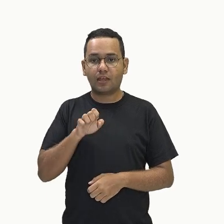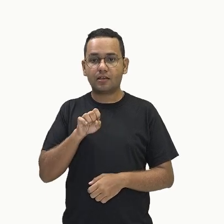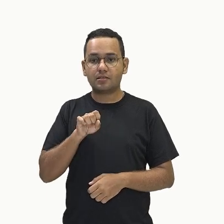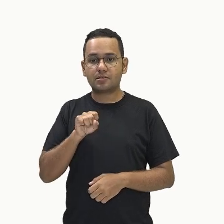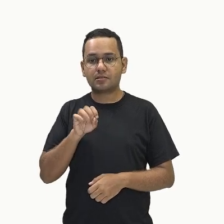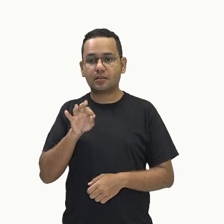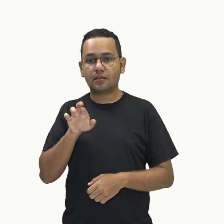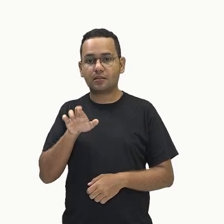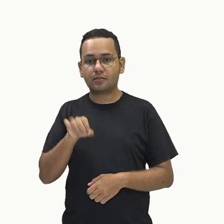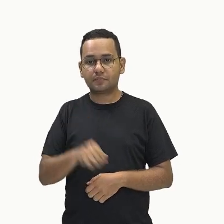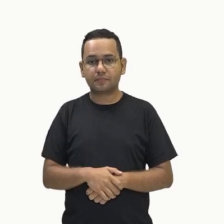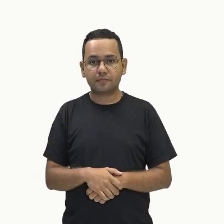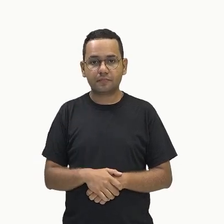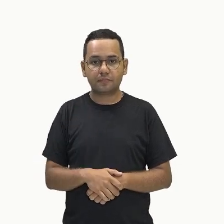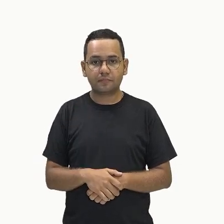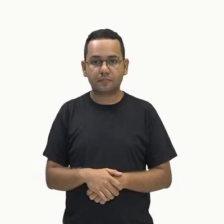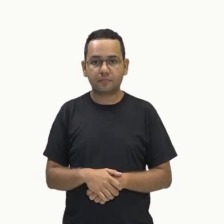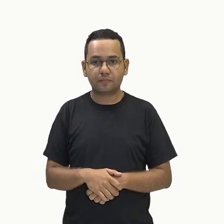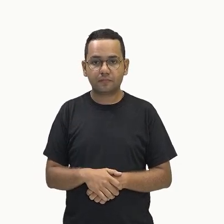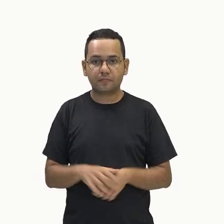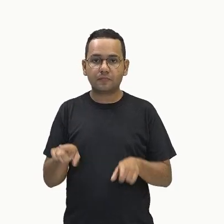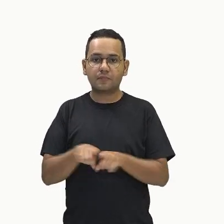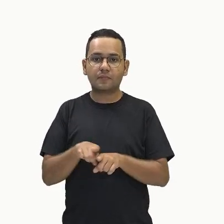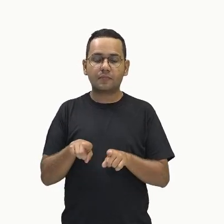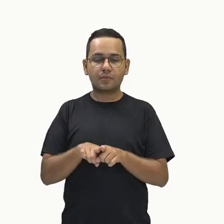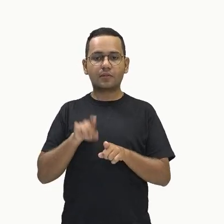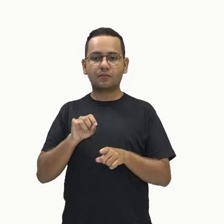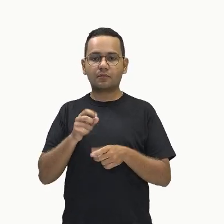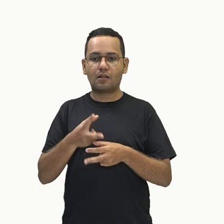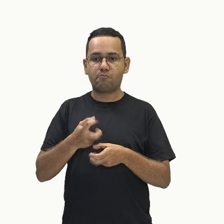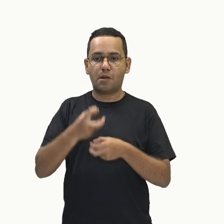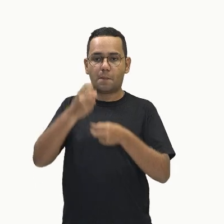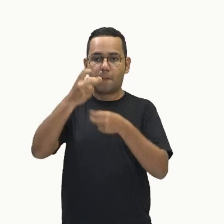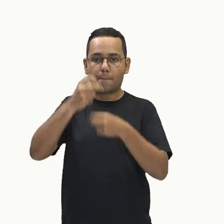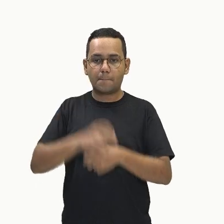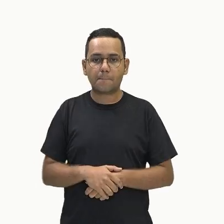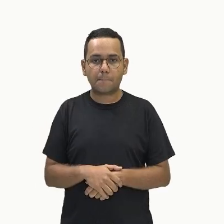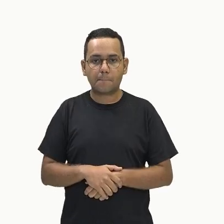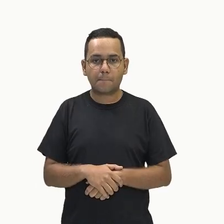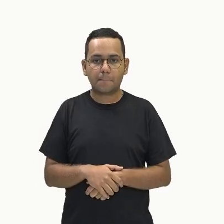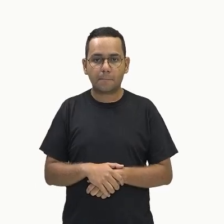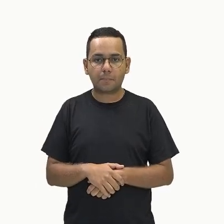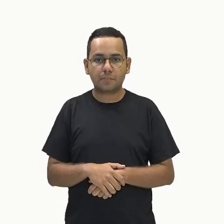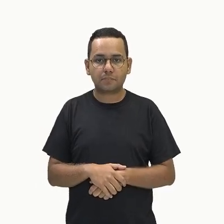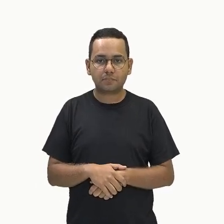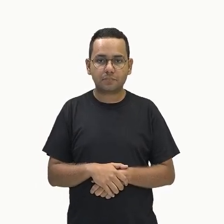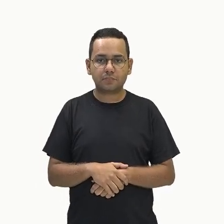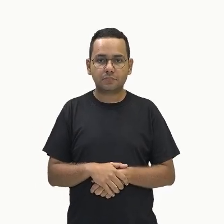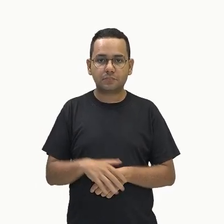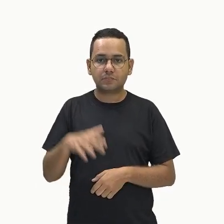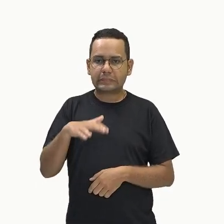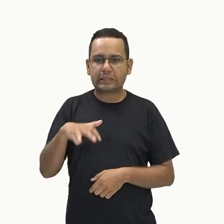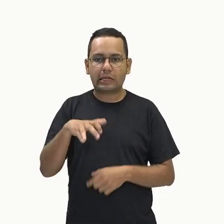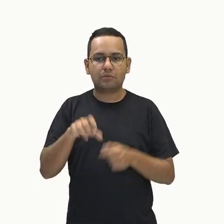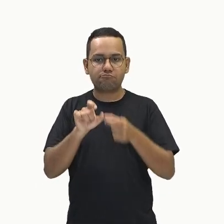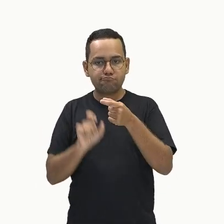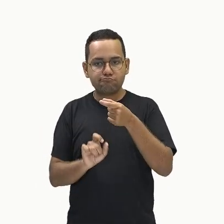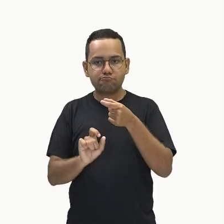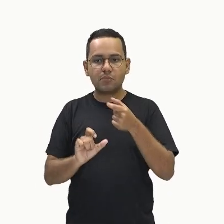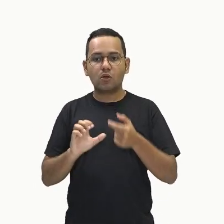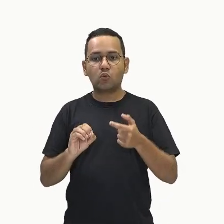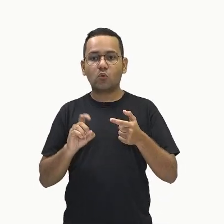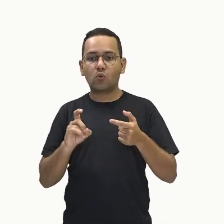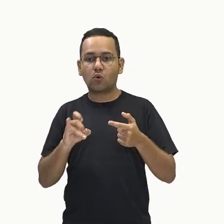e a nossa coluna vertebral, que finaliza no sacro, no cóccix.